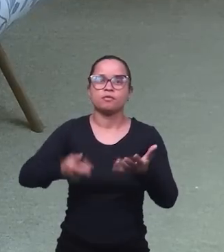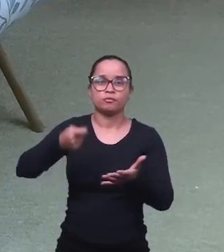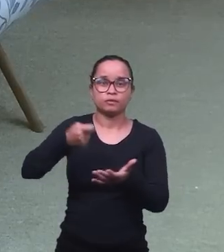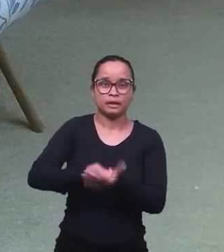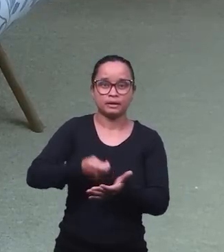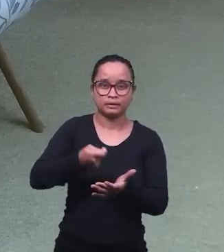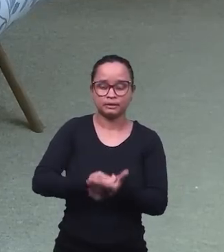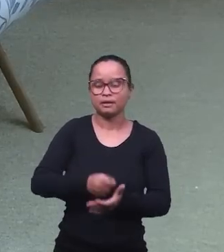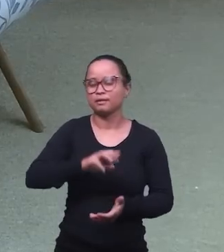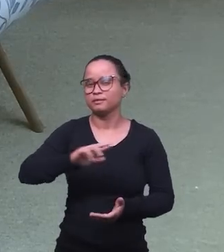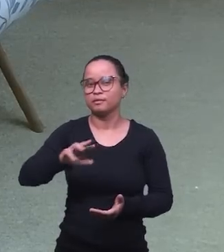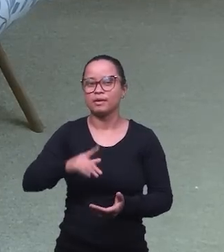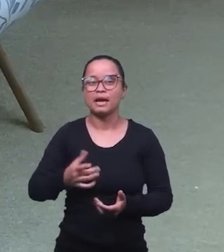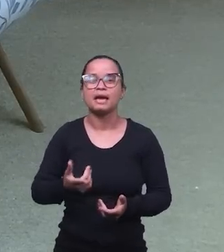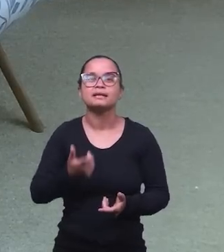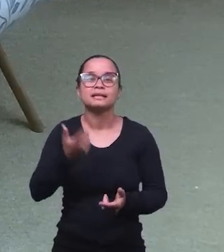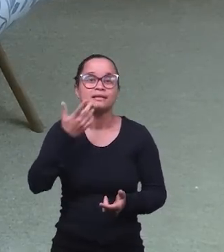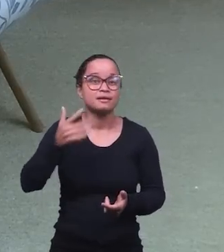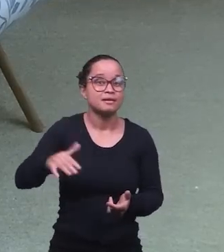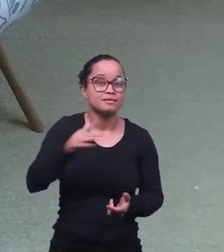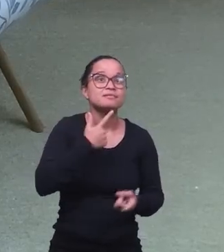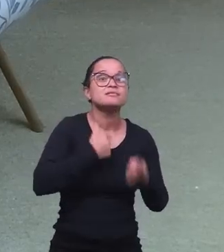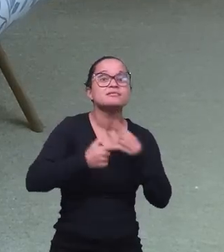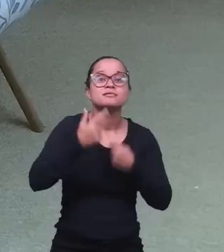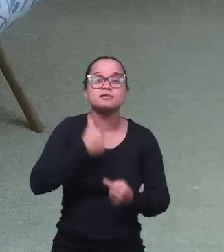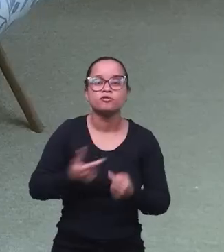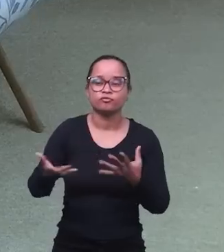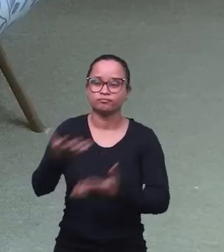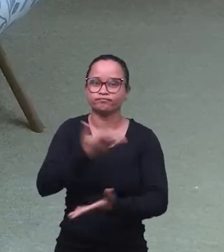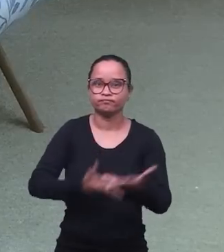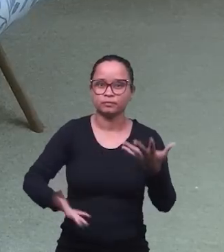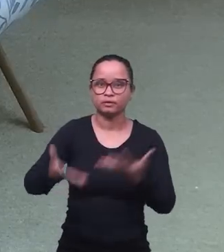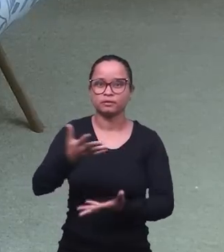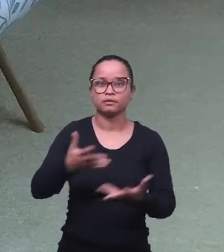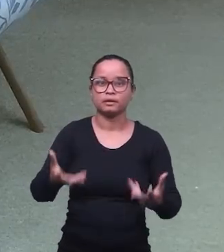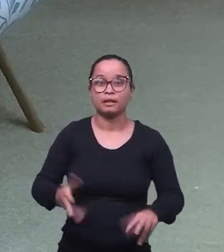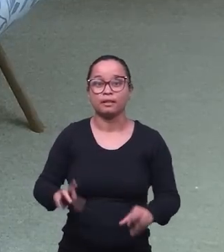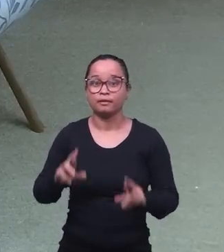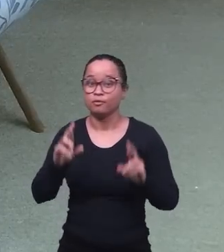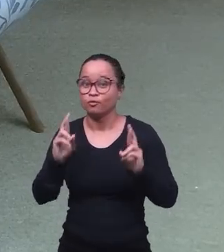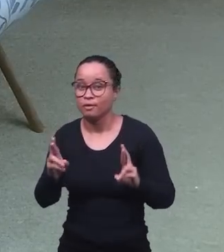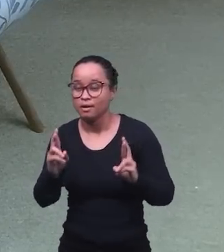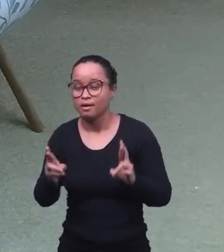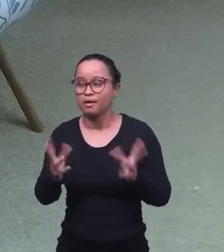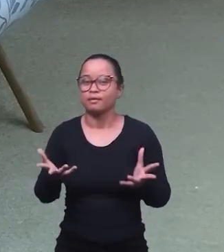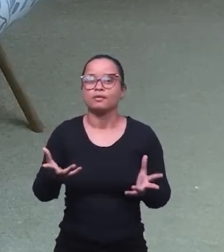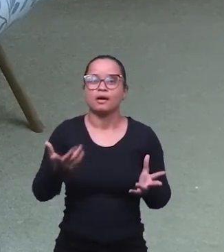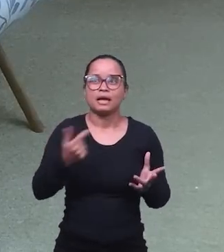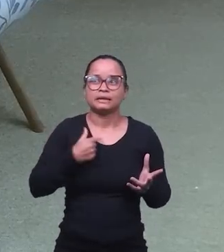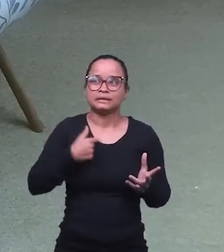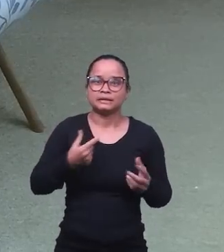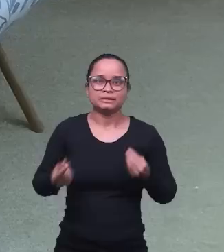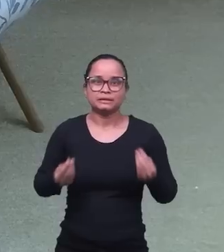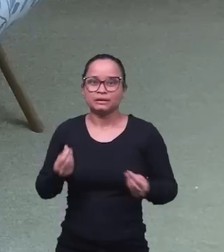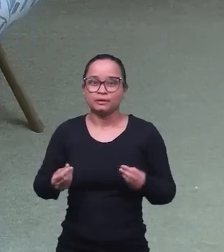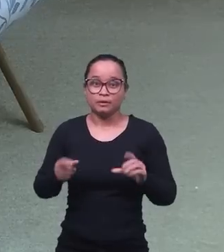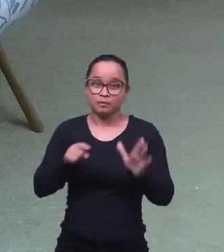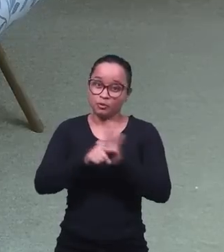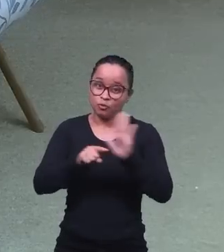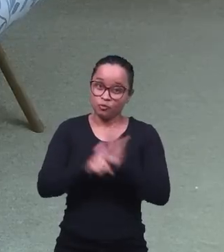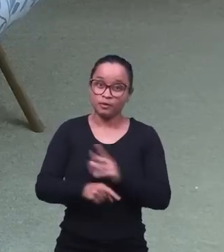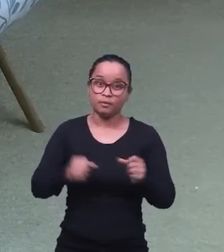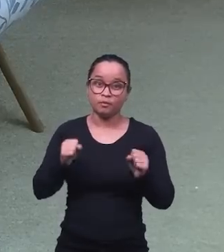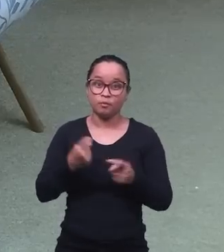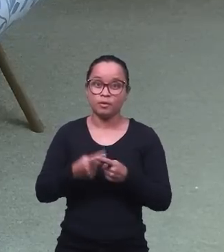assim obrigada. As crianças, elas anseiam, elas mesmo pedem para participar, elas ficam na expectativa ali quando vêm as perguntas